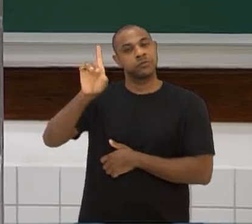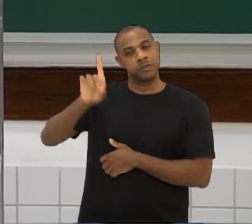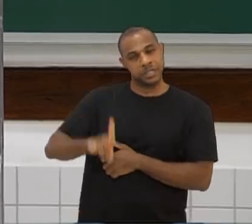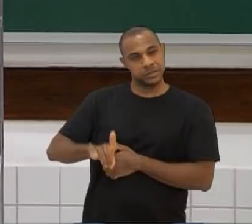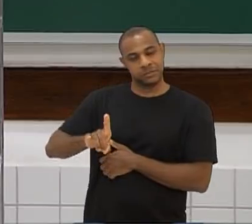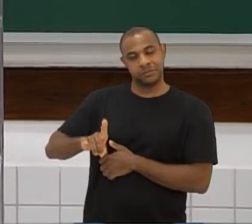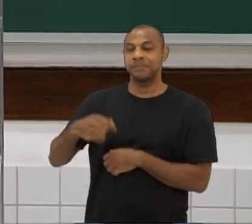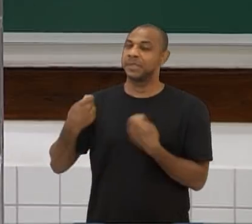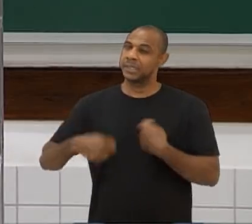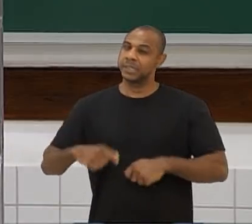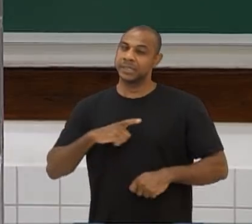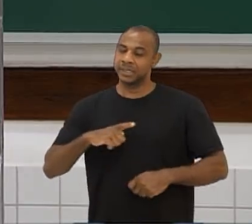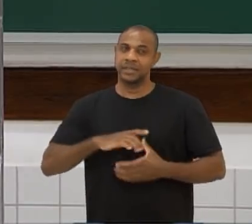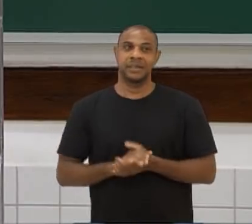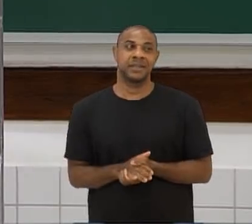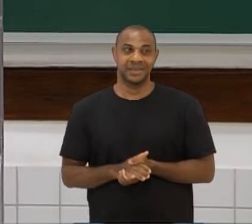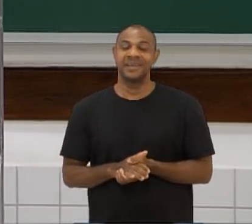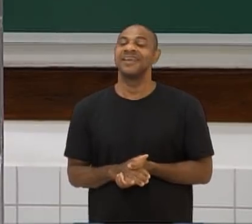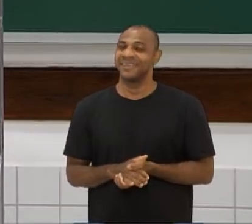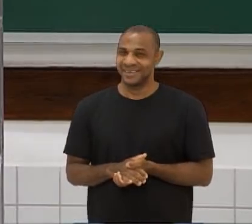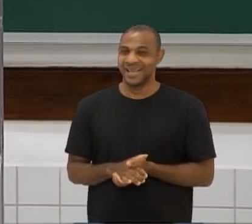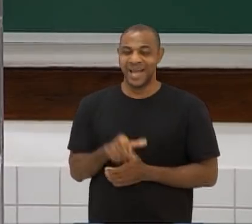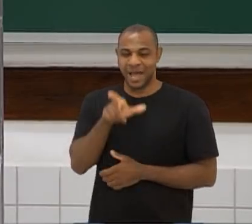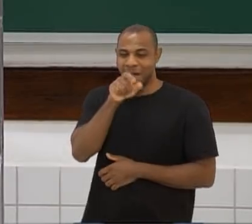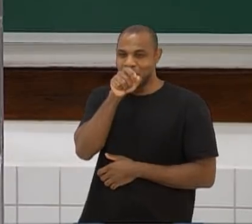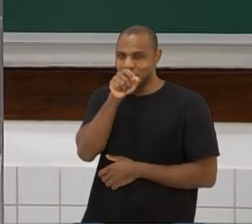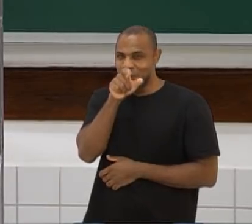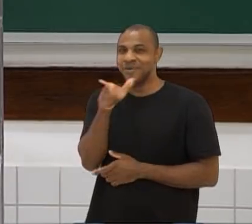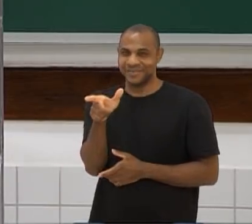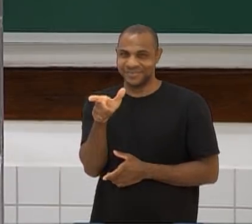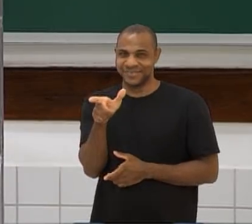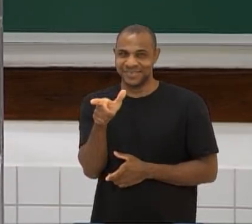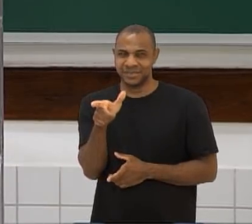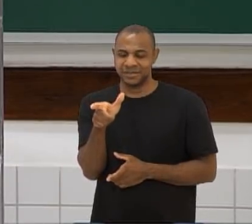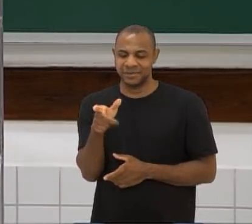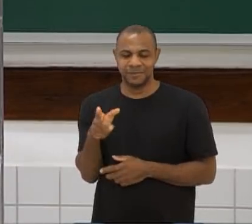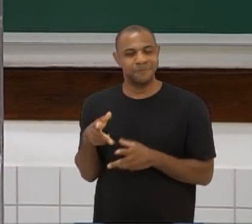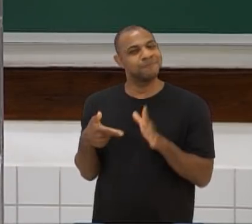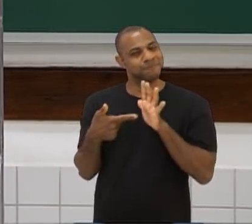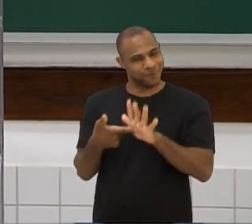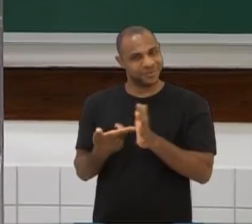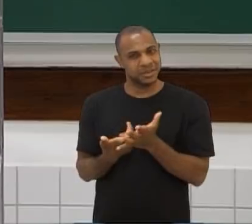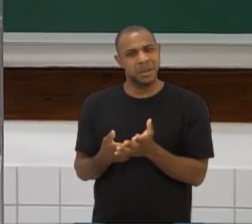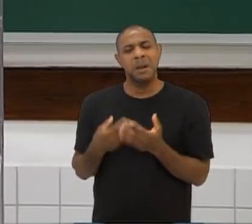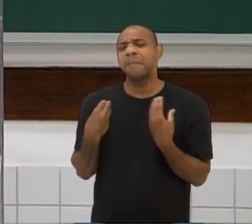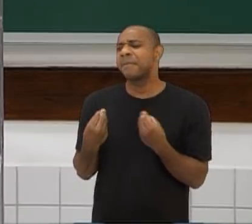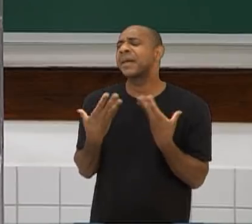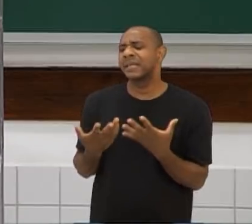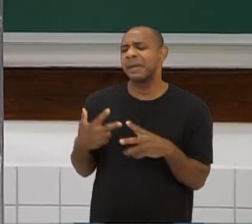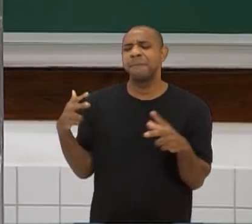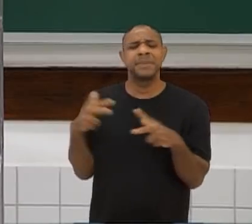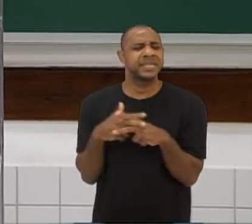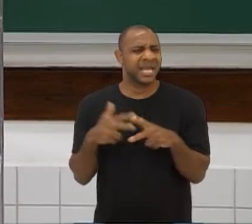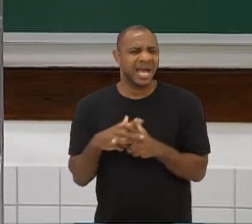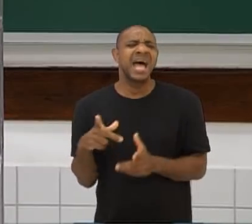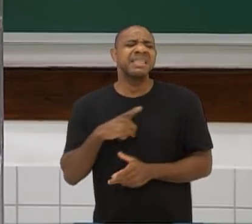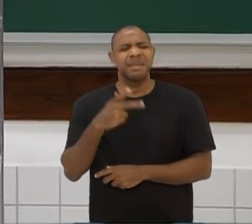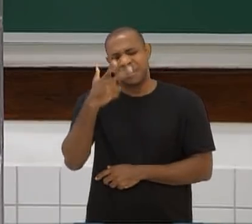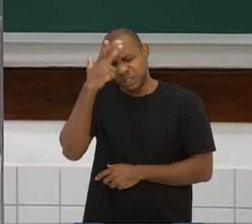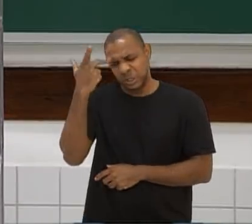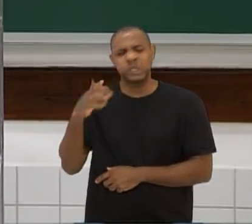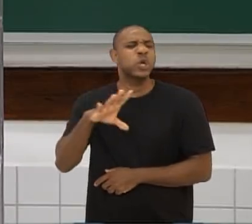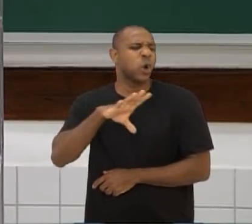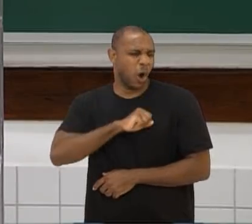veja, quantas coisas as formigas nos ensinam. Para que brigar? Tem pessoas que adoram ficar criando confusão, falando